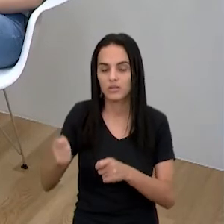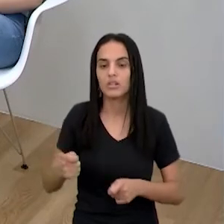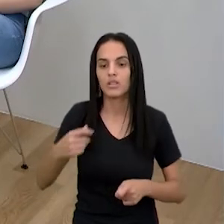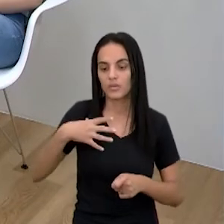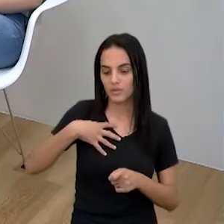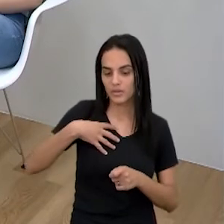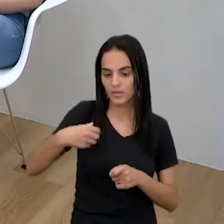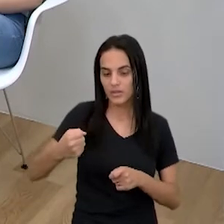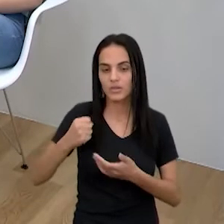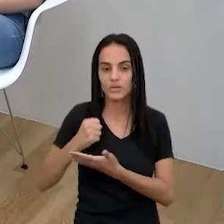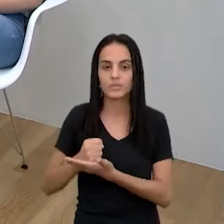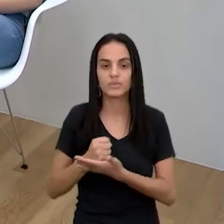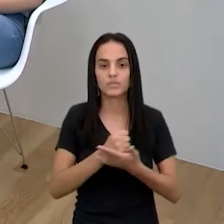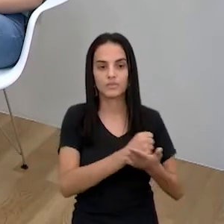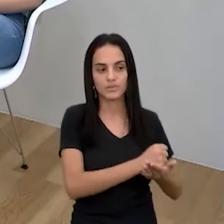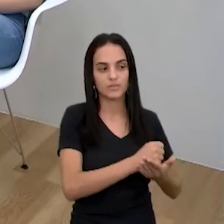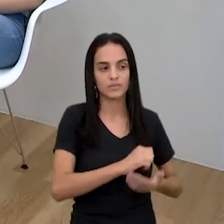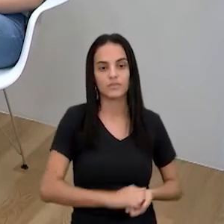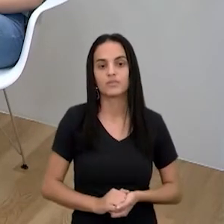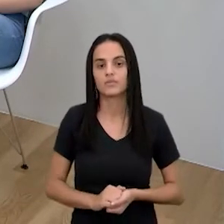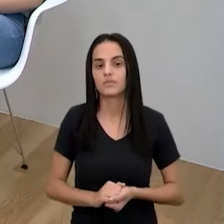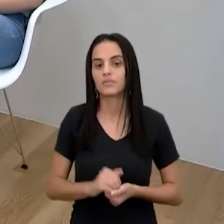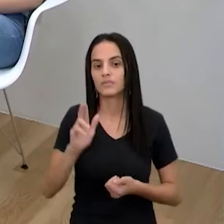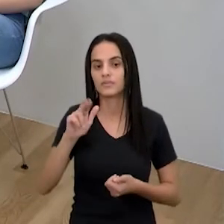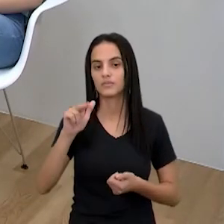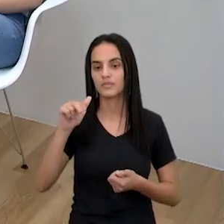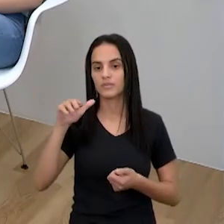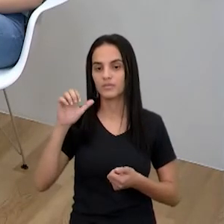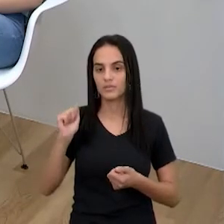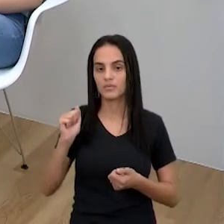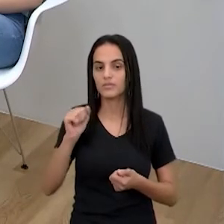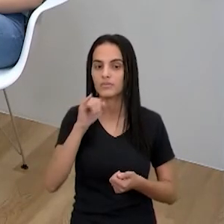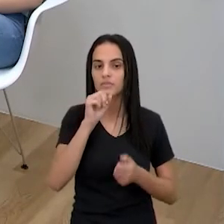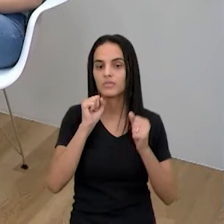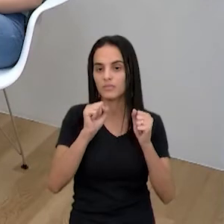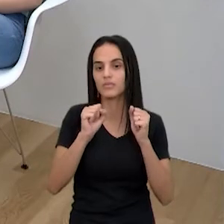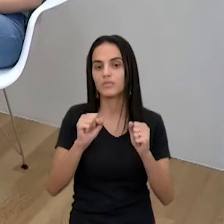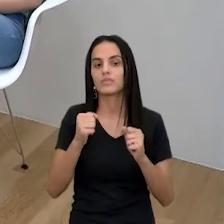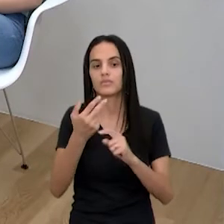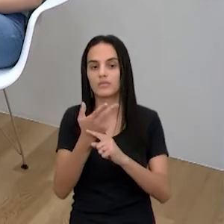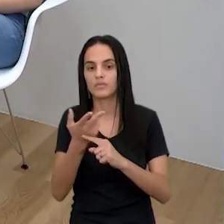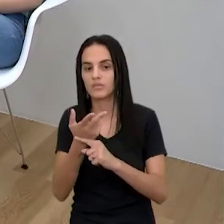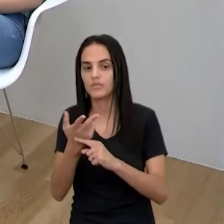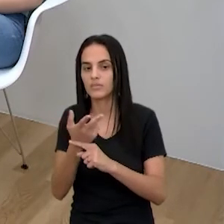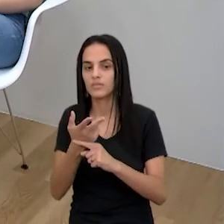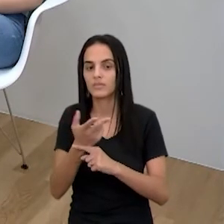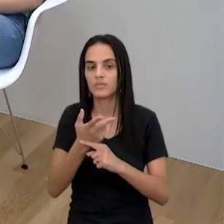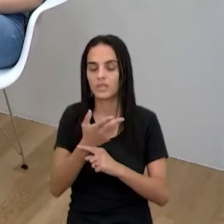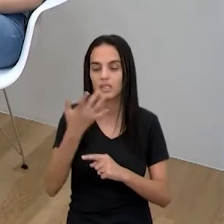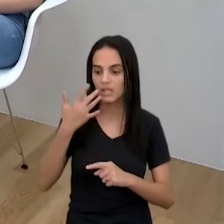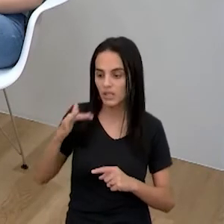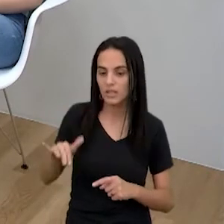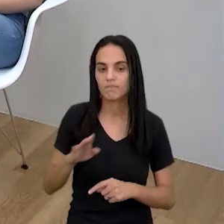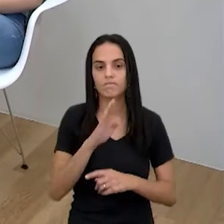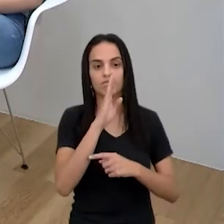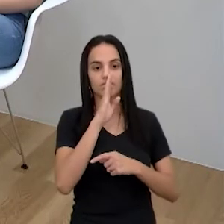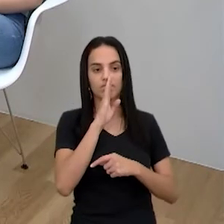quando a humanidade simultaneamente acaba se inserindo em dois fenômenos. Primeiro, que é o fenômeno